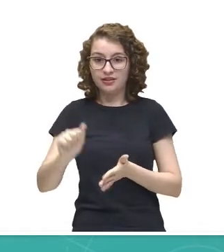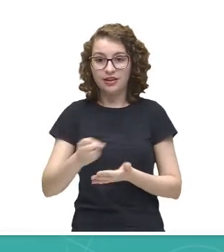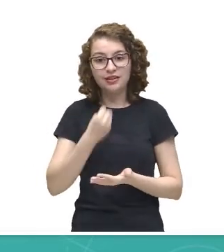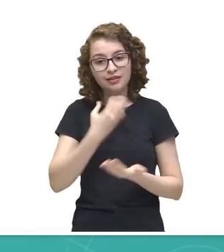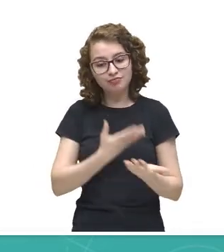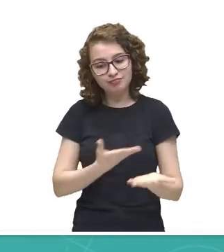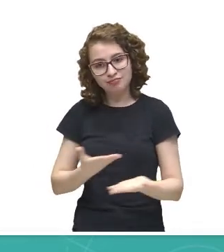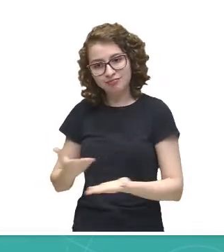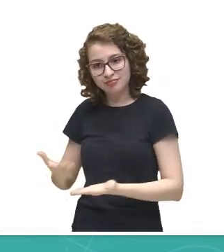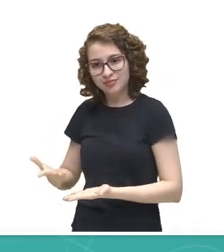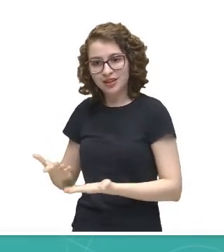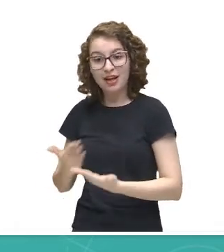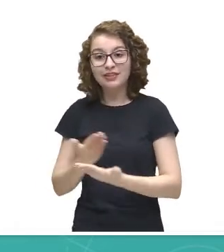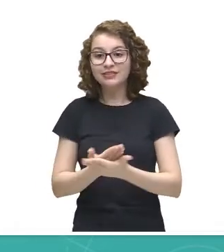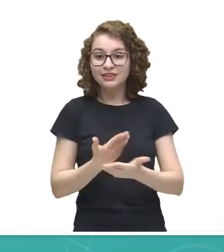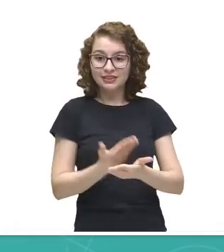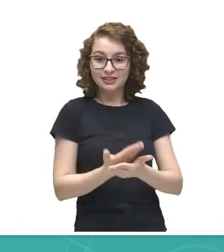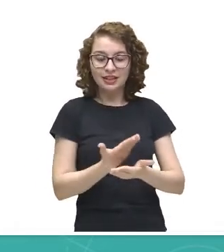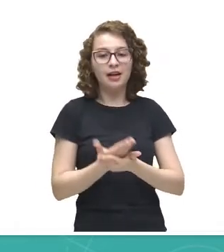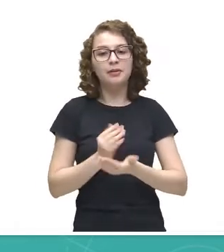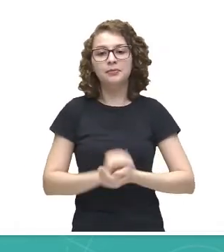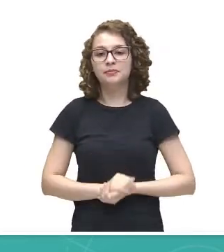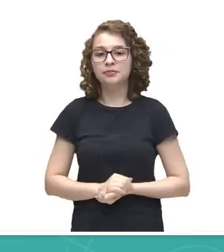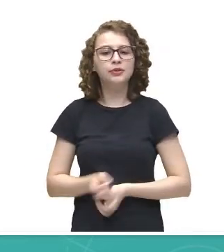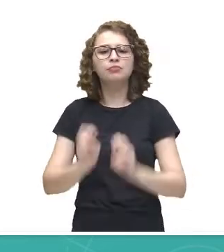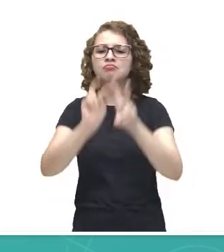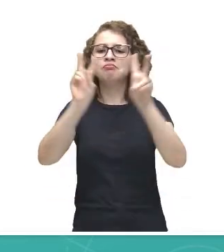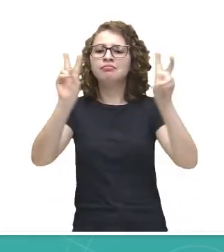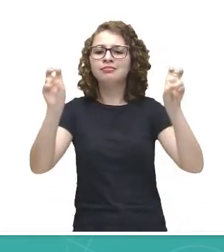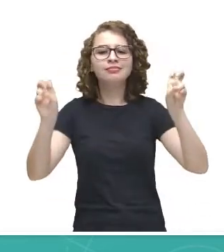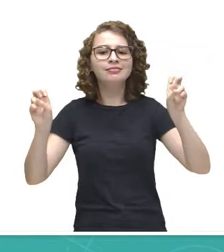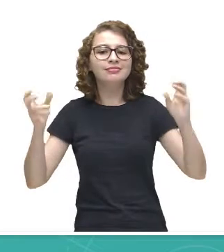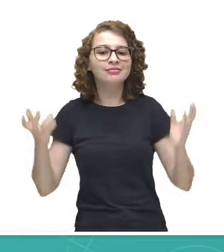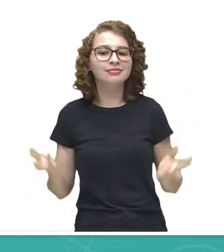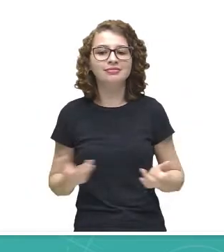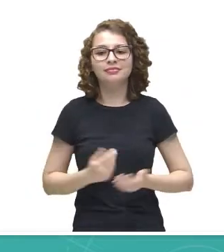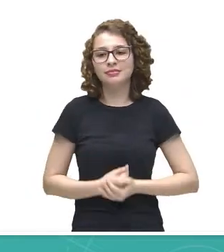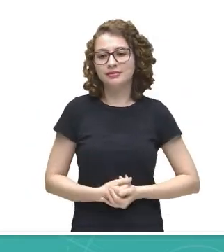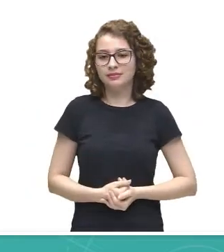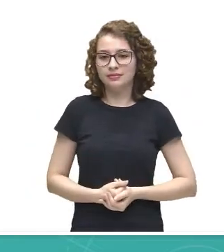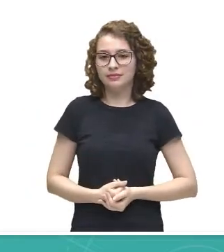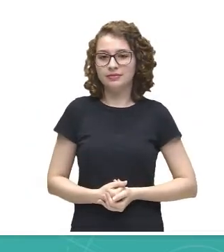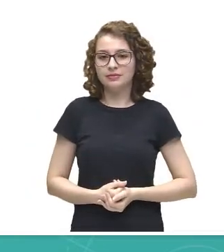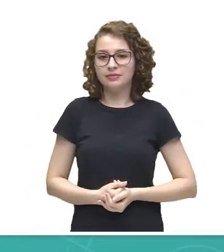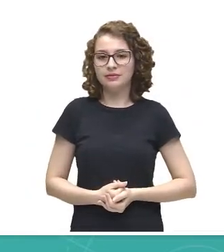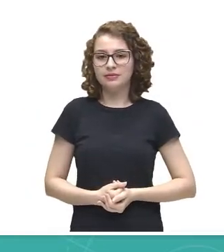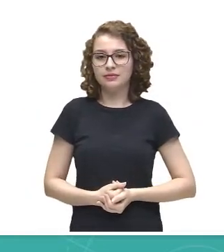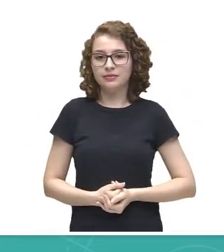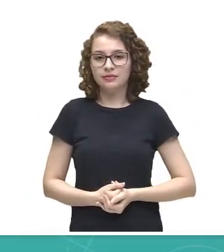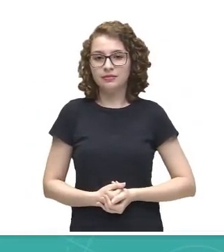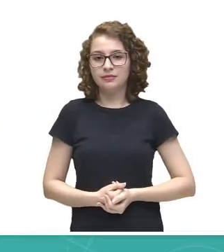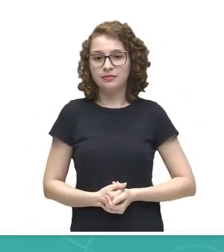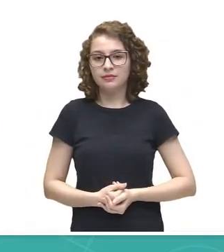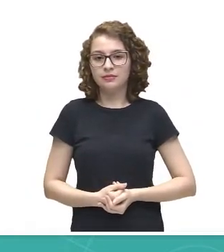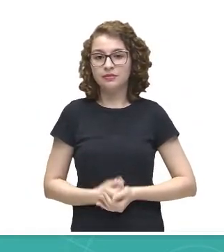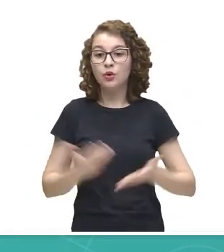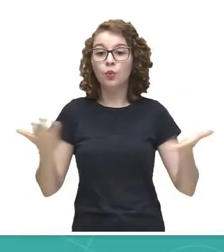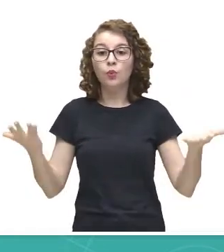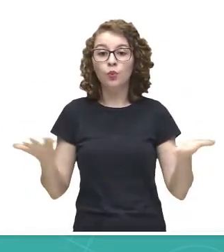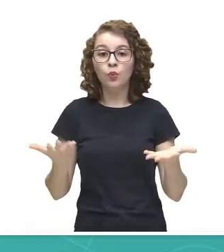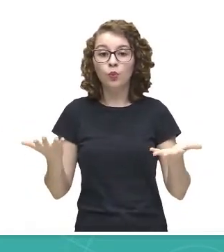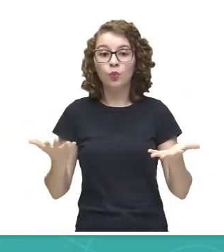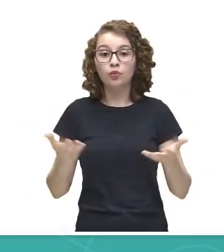a participarem dessa aula que vai tratar sobre o quê? Vamos ver lá? Hoje nós vamos falar sobre